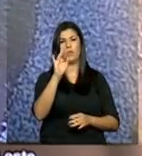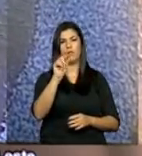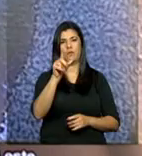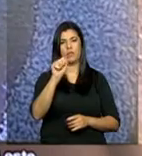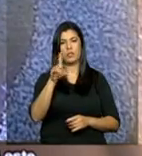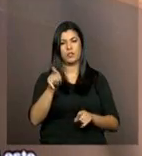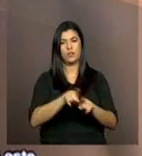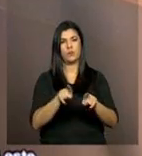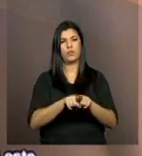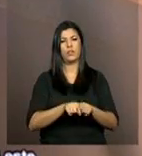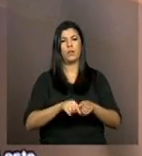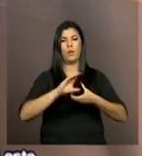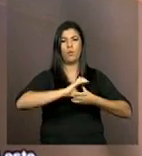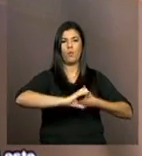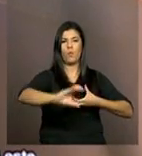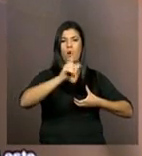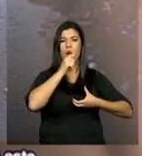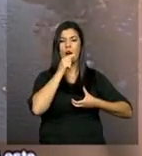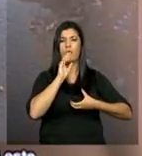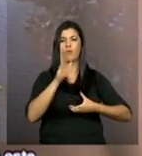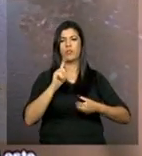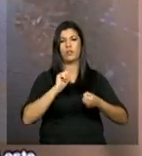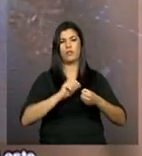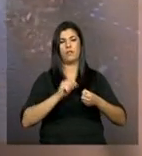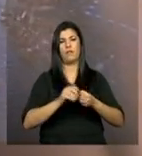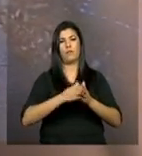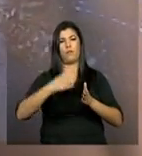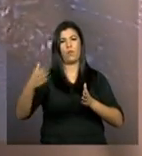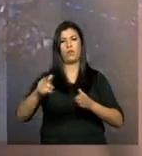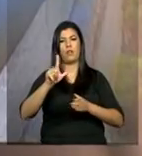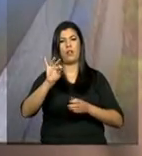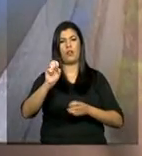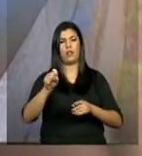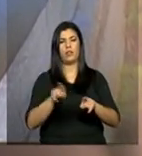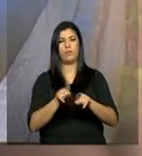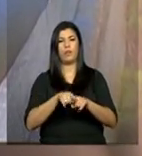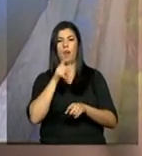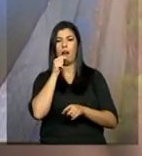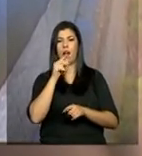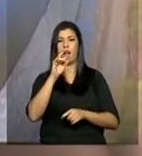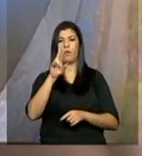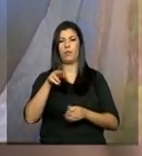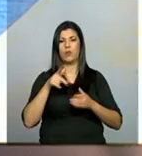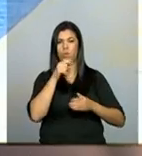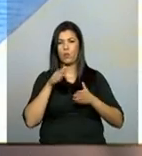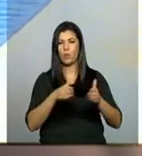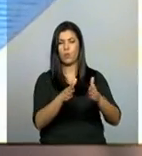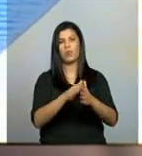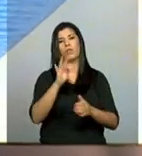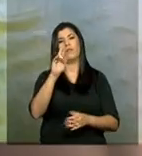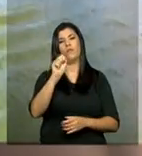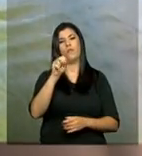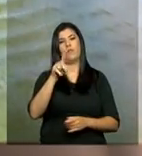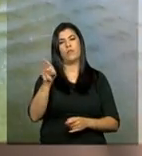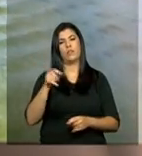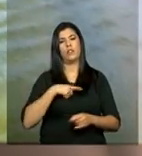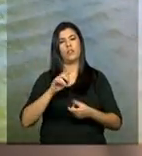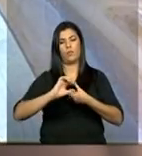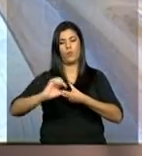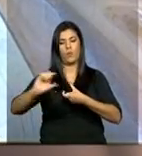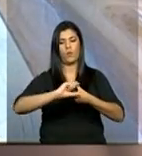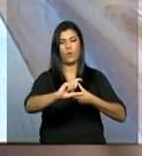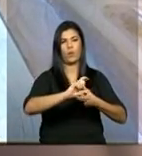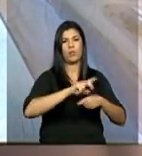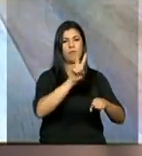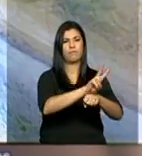O bombeamento de água já foi realizado no eixo leste, onde as águas do Rio São Francisco correm por canais e reservatórios. Com